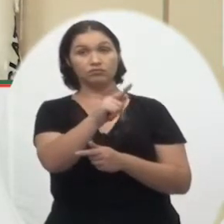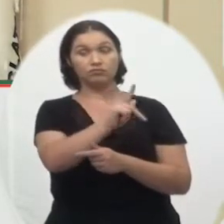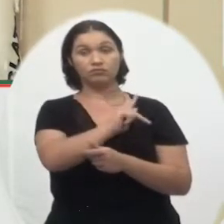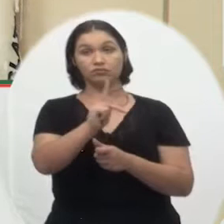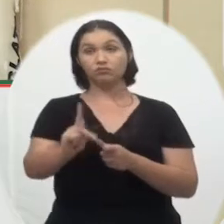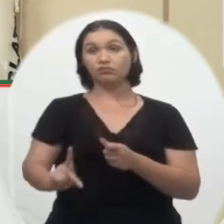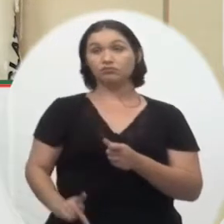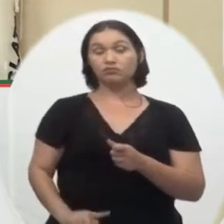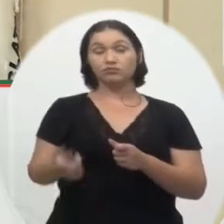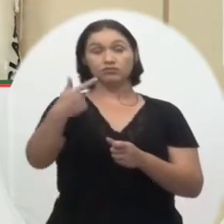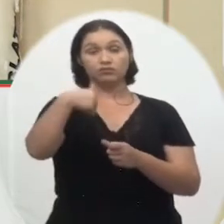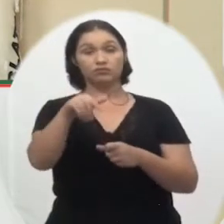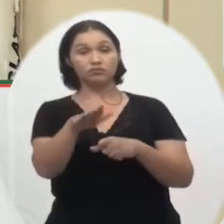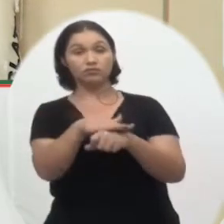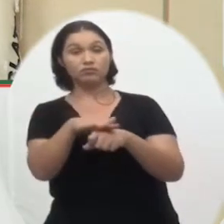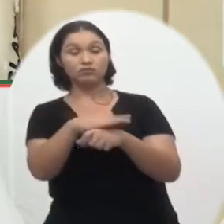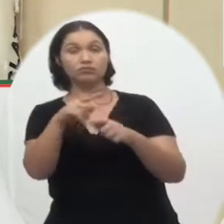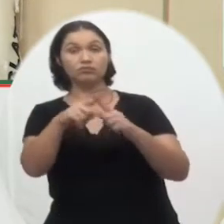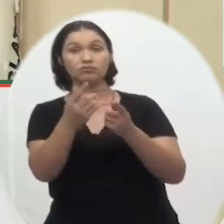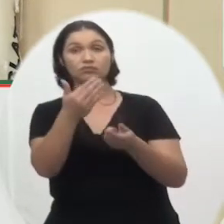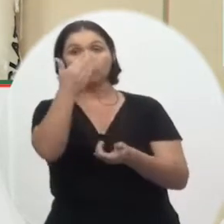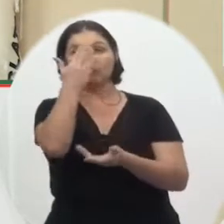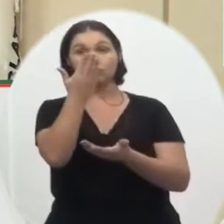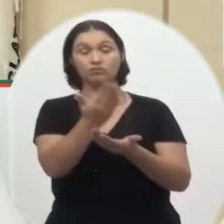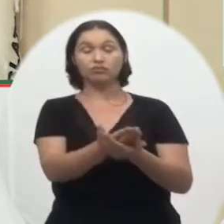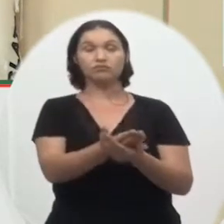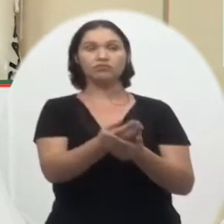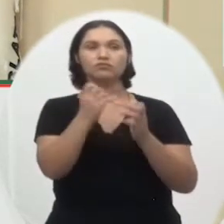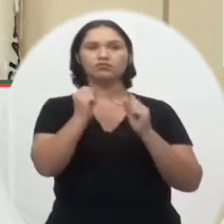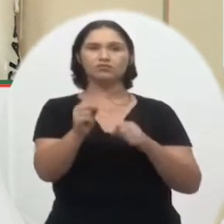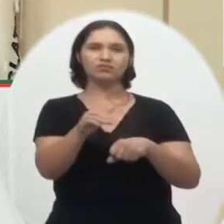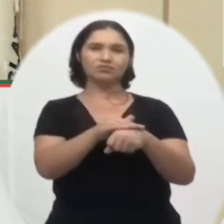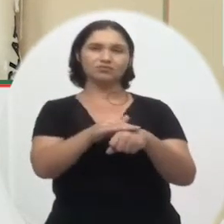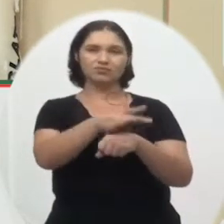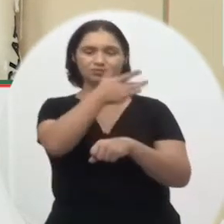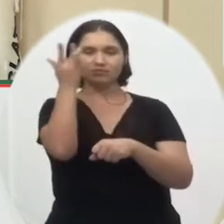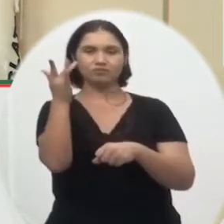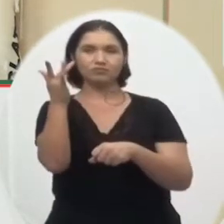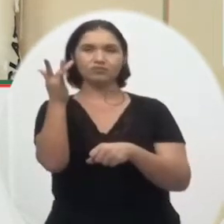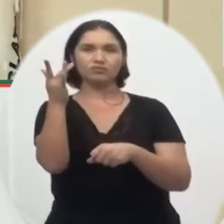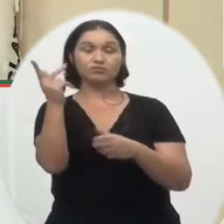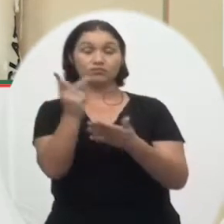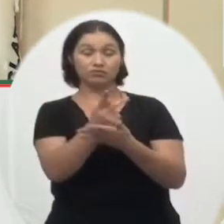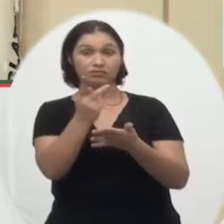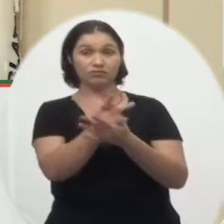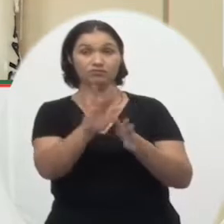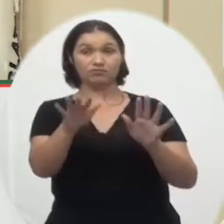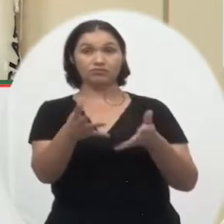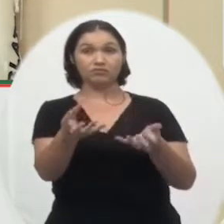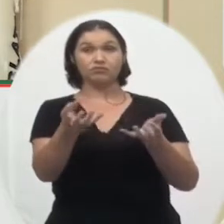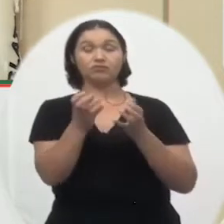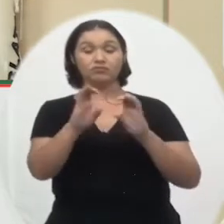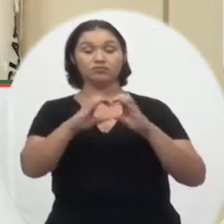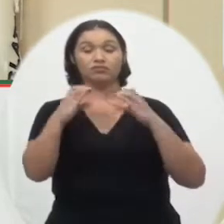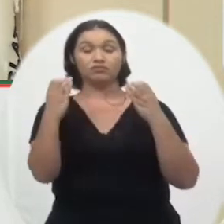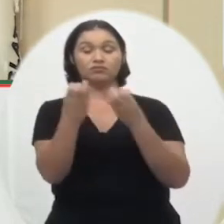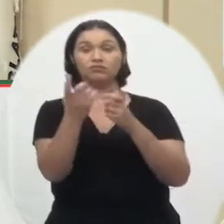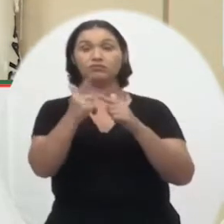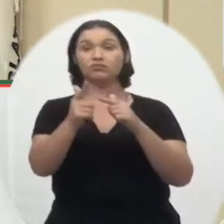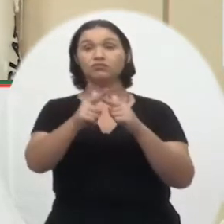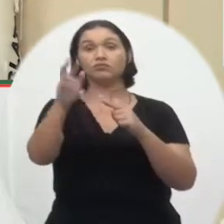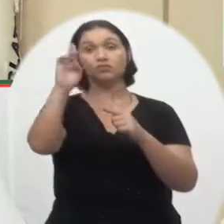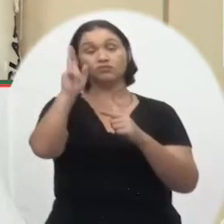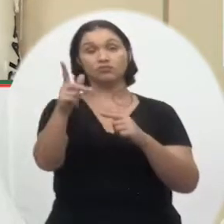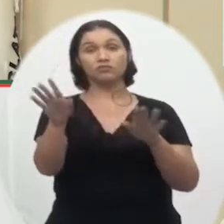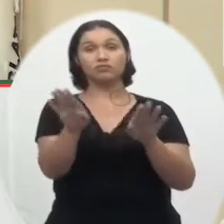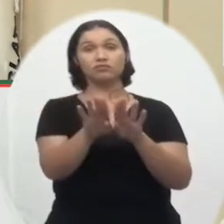errada, né? Mas nós esperamos essas informações da UABC para que a gente possa resolver a situação da nossa comunidade. E também